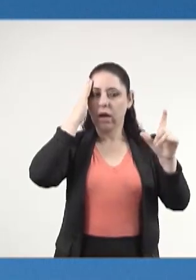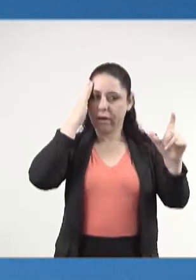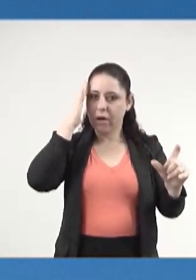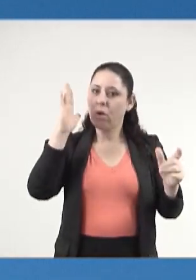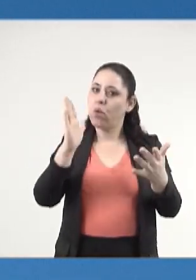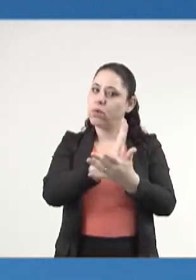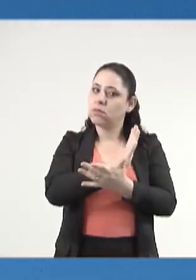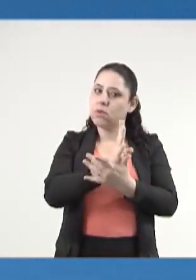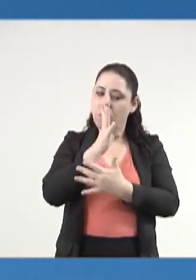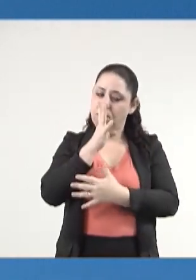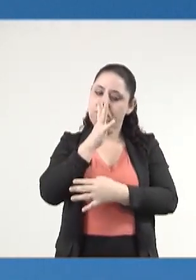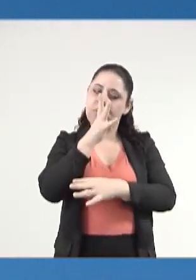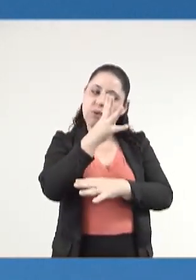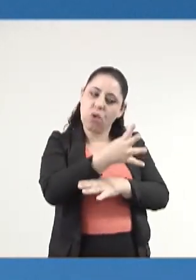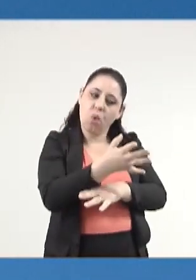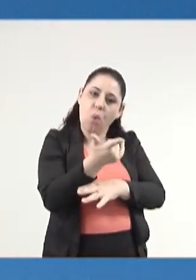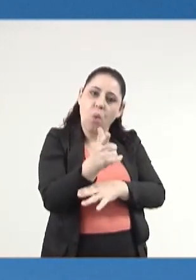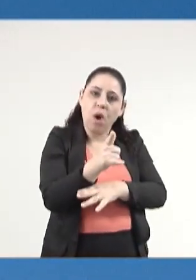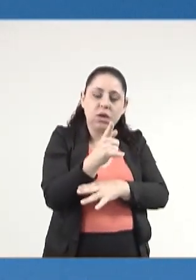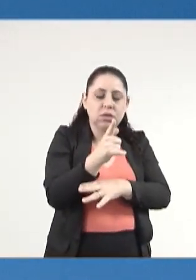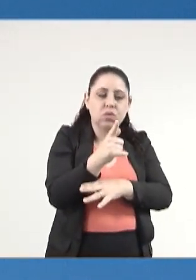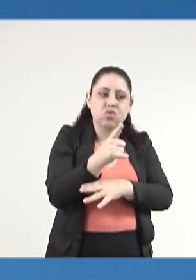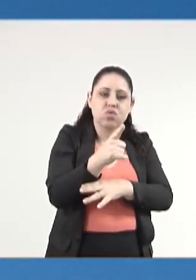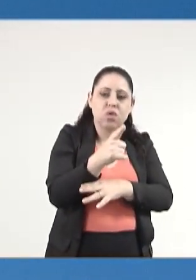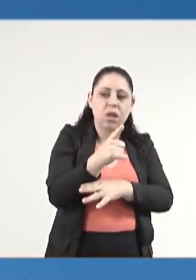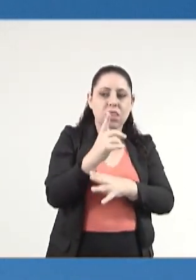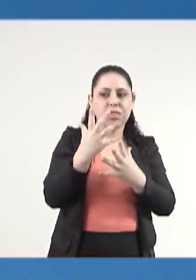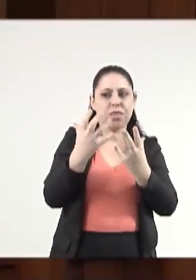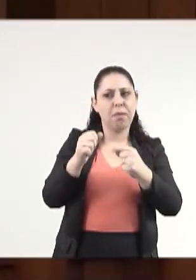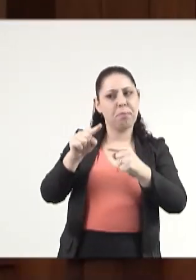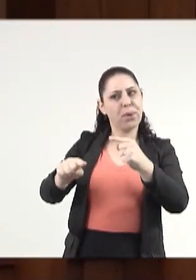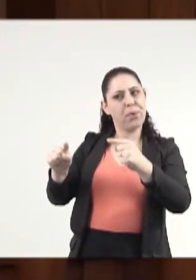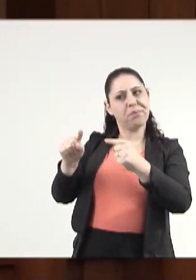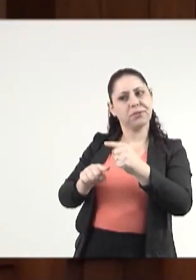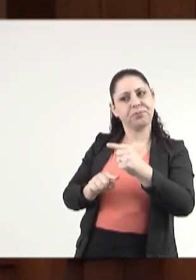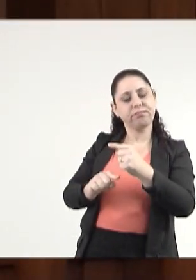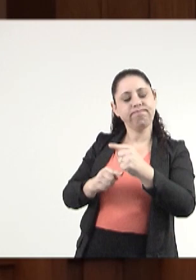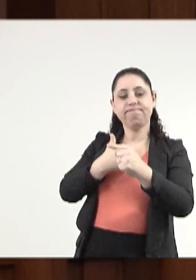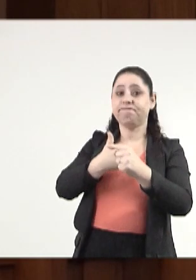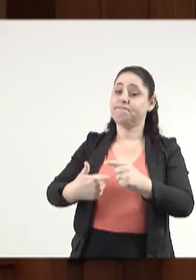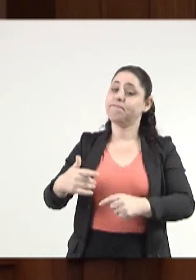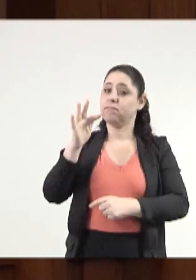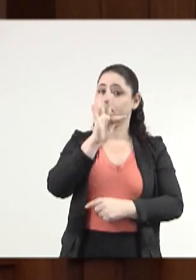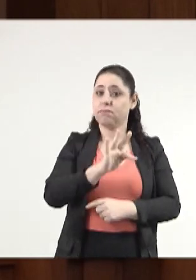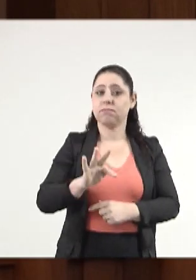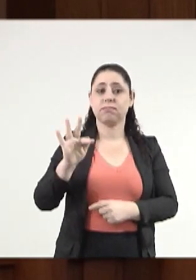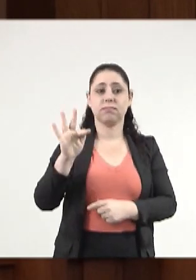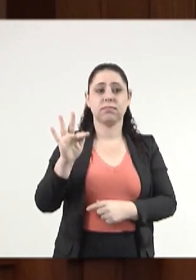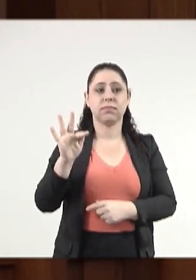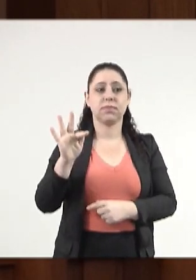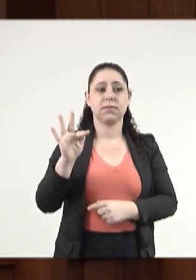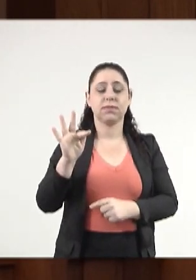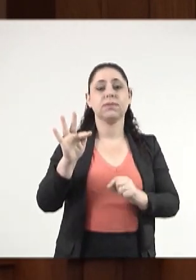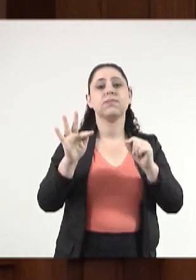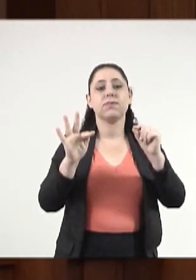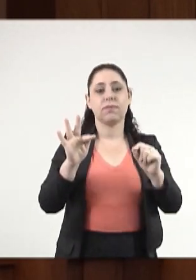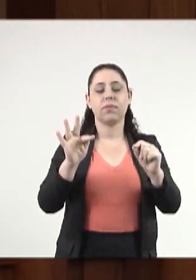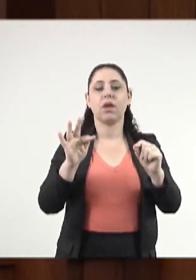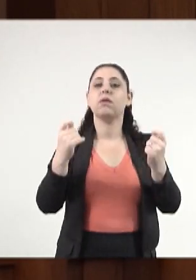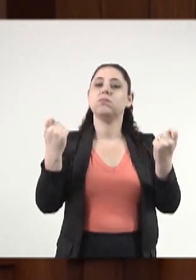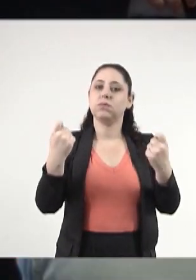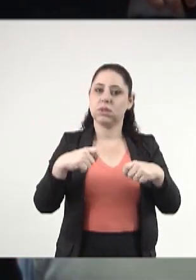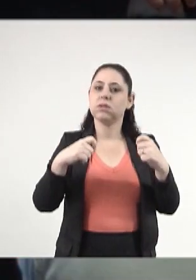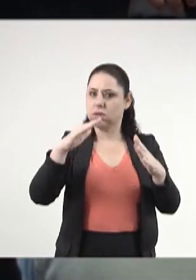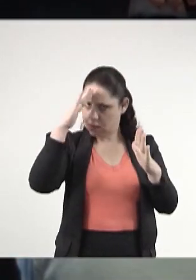uns querem entrar e outros não querem deixar entrar. E o governo federal, e há que se fazer